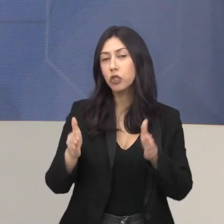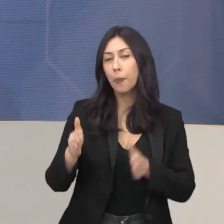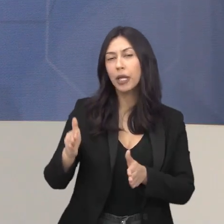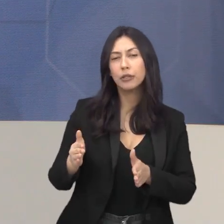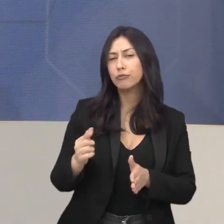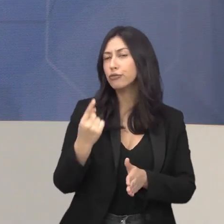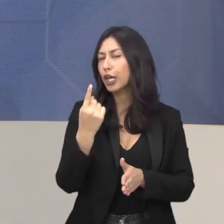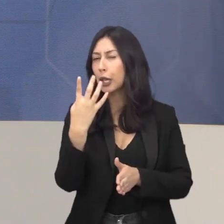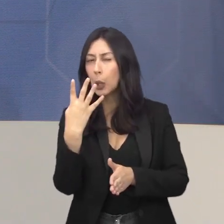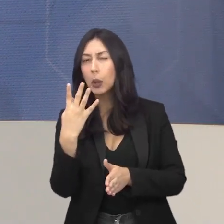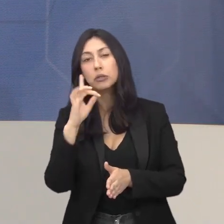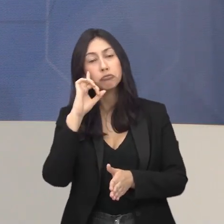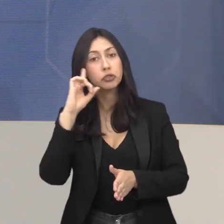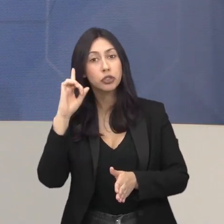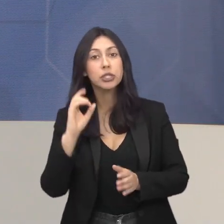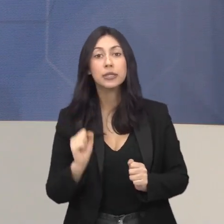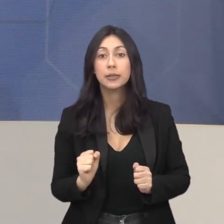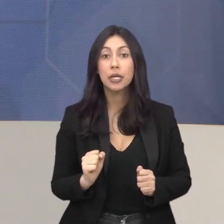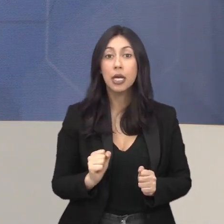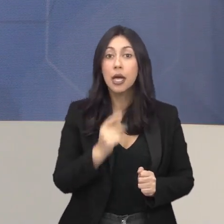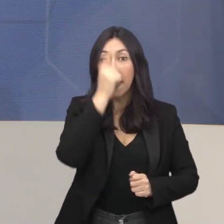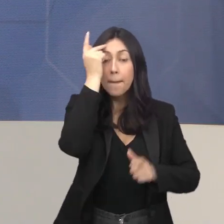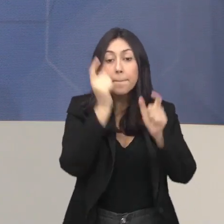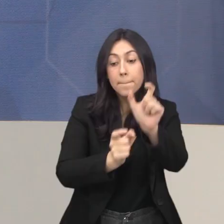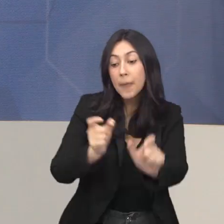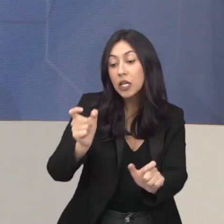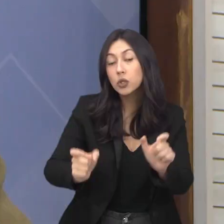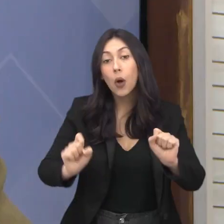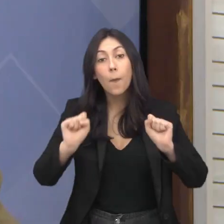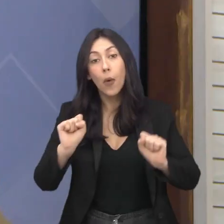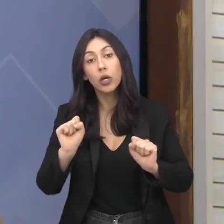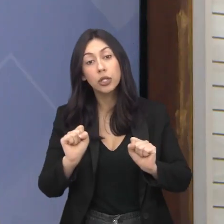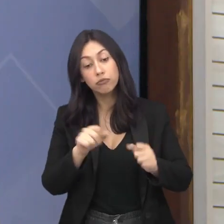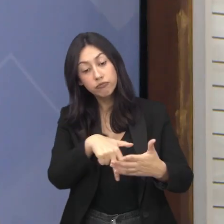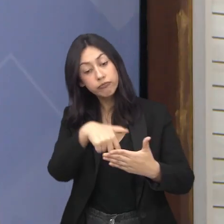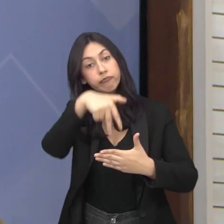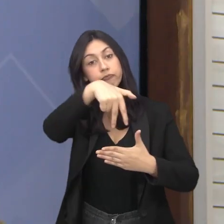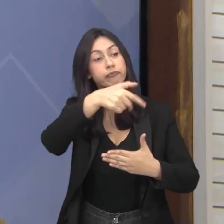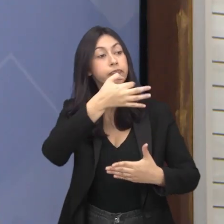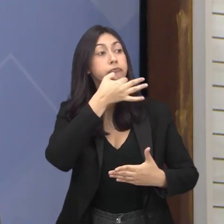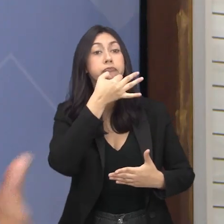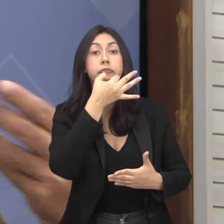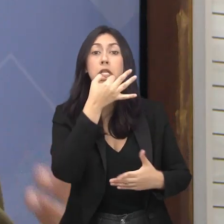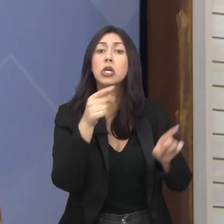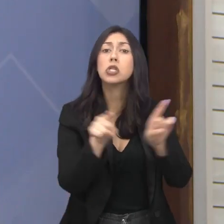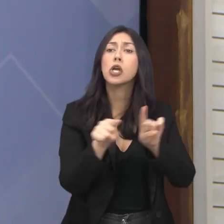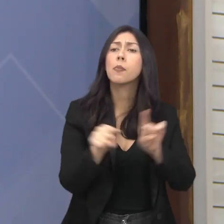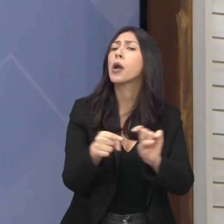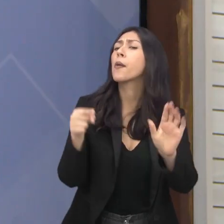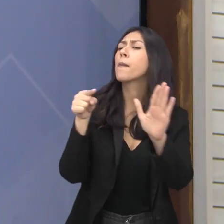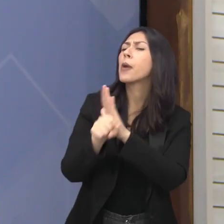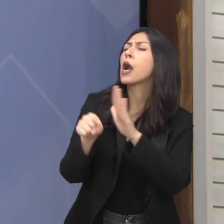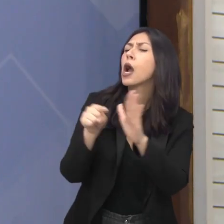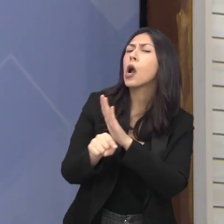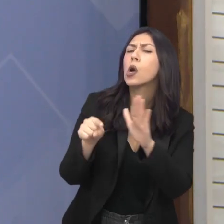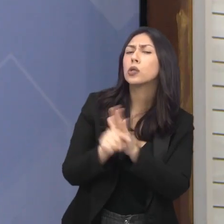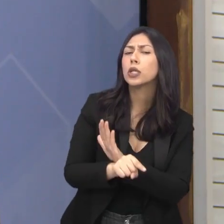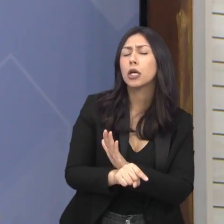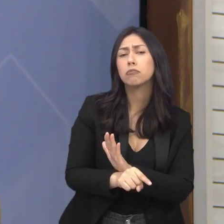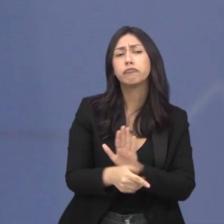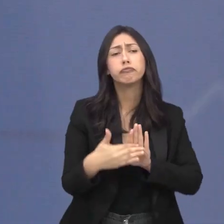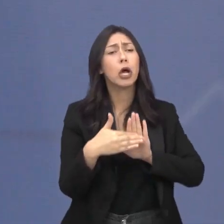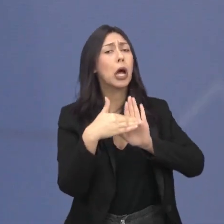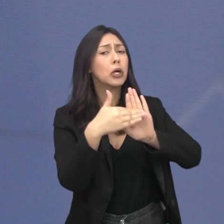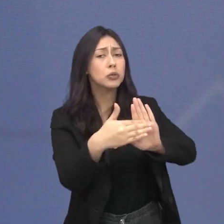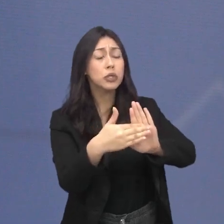semanas alternadas. Os moradores podem usar o espaço para dar a sua opinião, fazer questionamentos ou